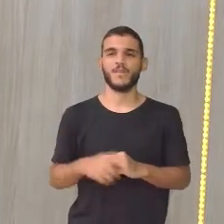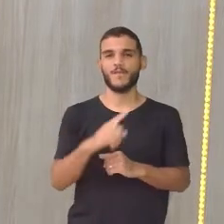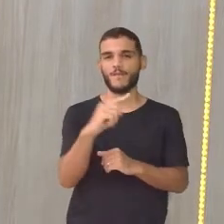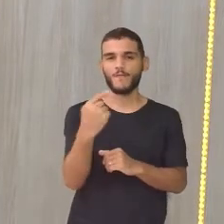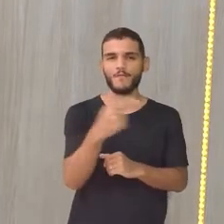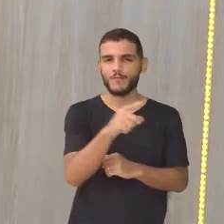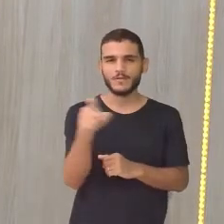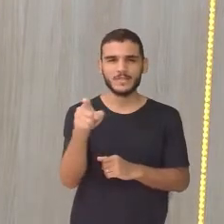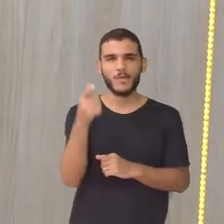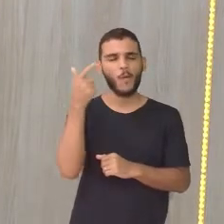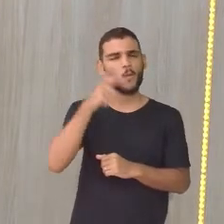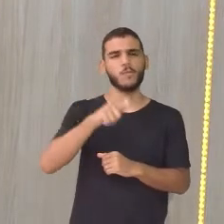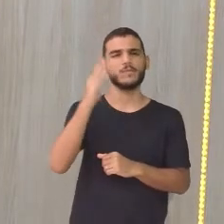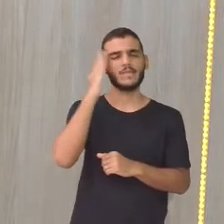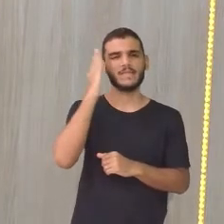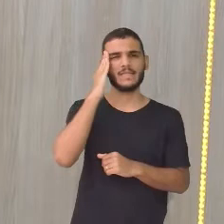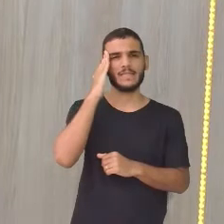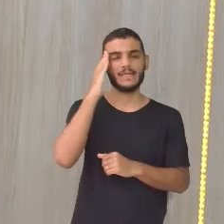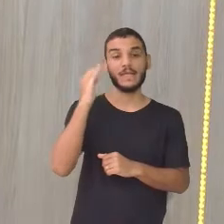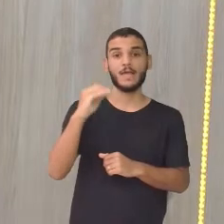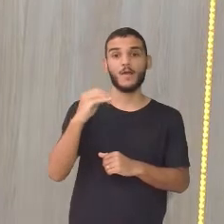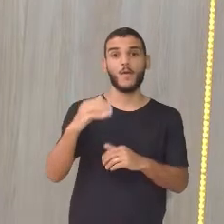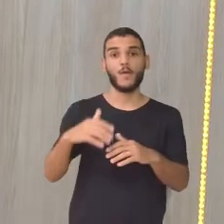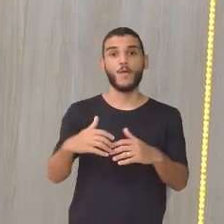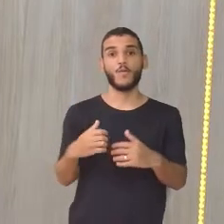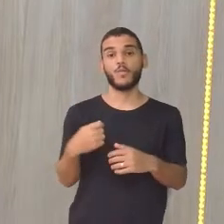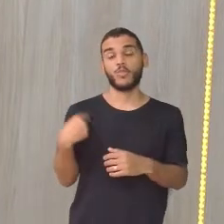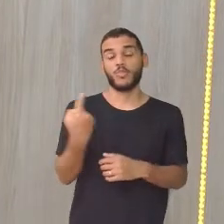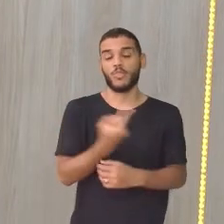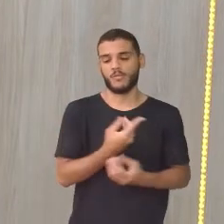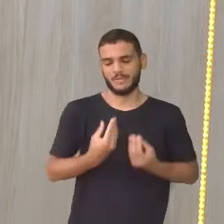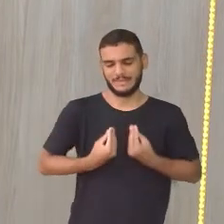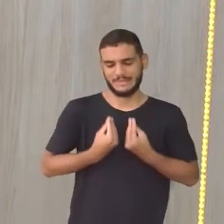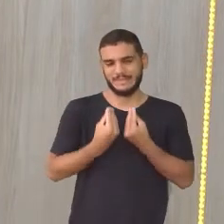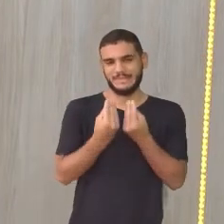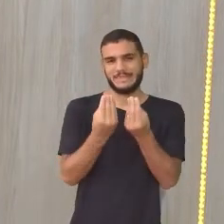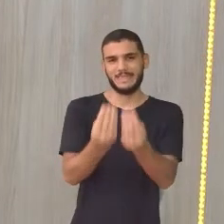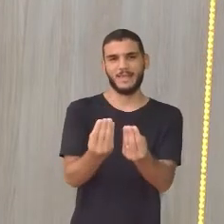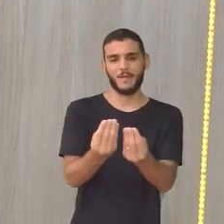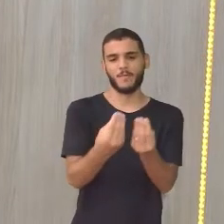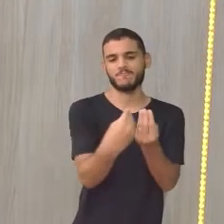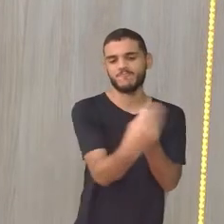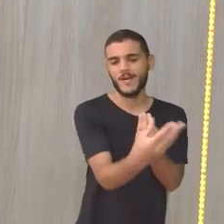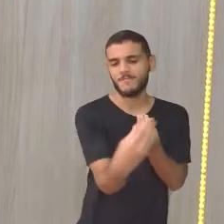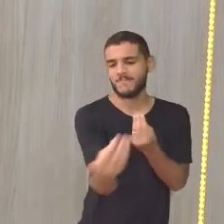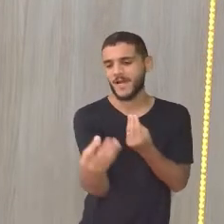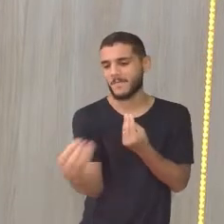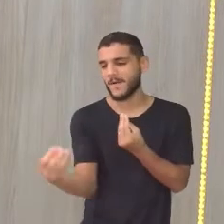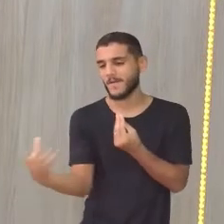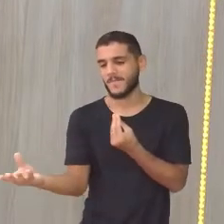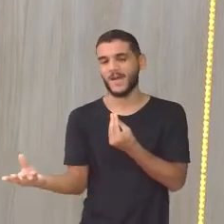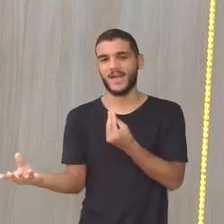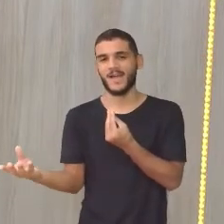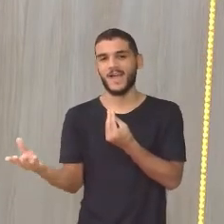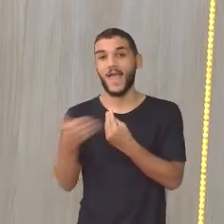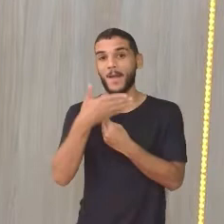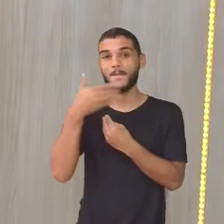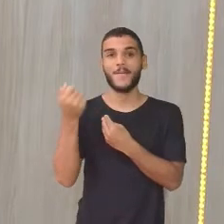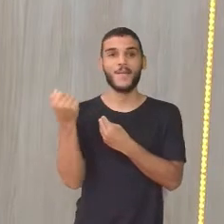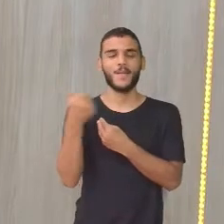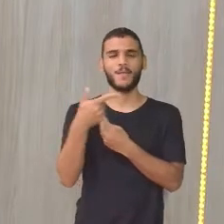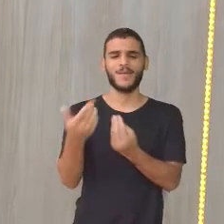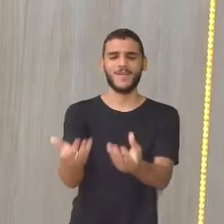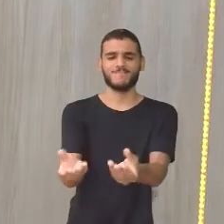essa dinâmica da vida? Quando damos algo a alguém, é uma sensação muito gostosa. Pelo menos eu sinto